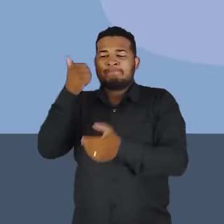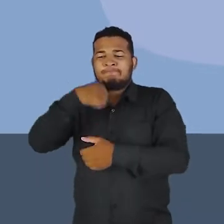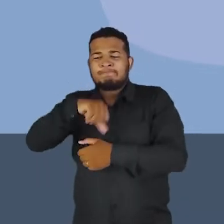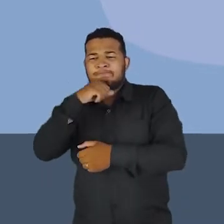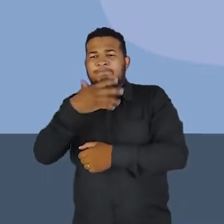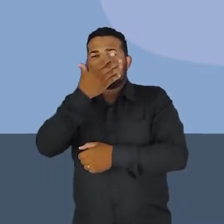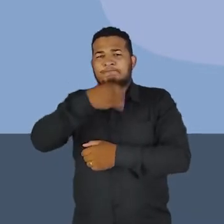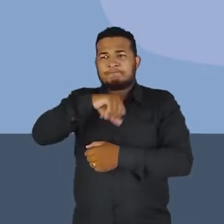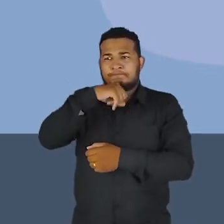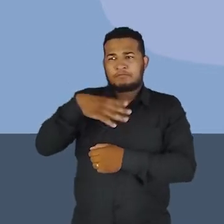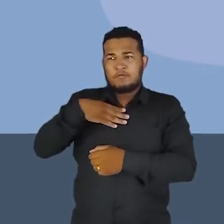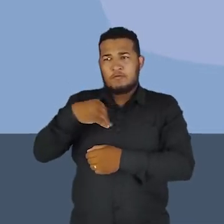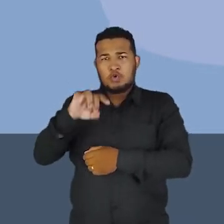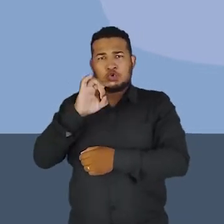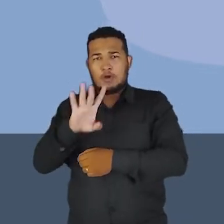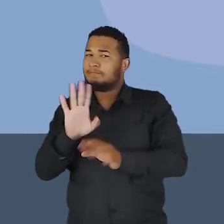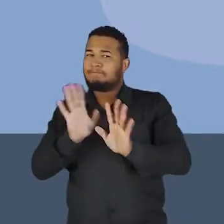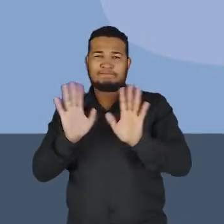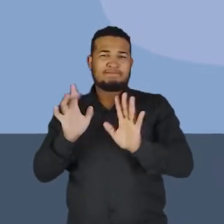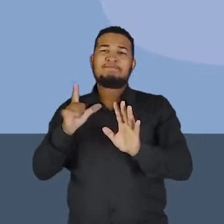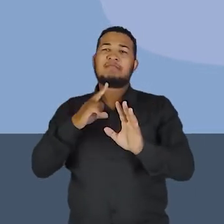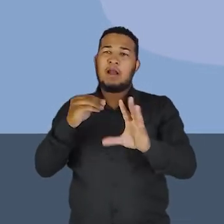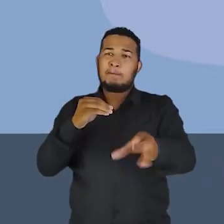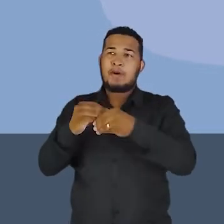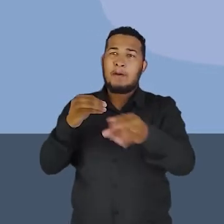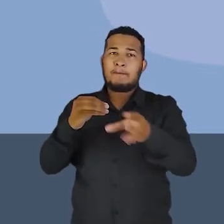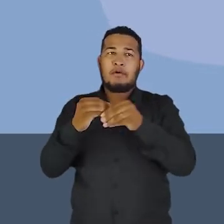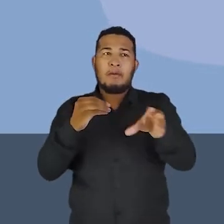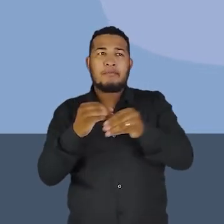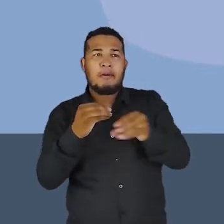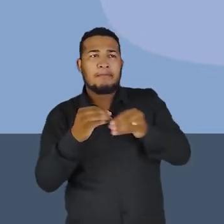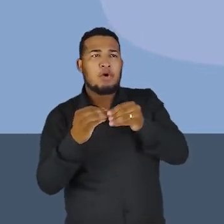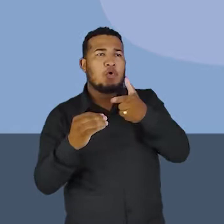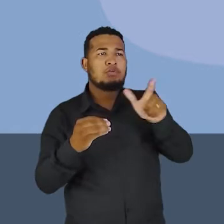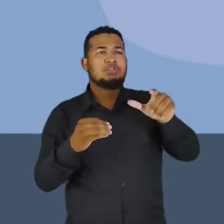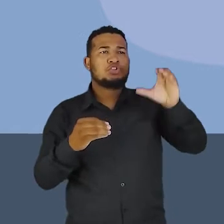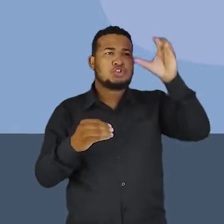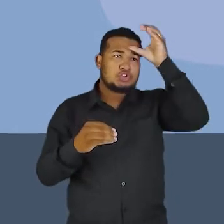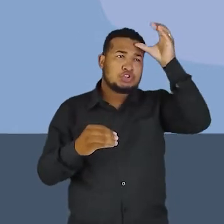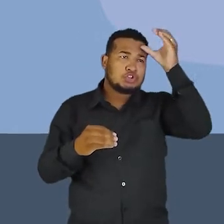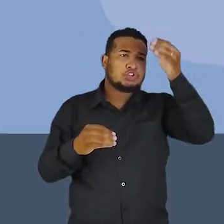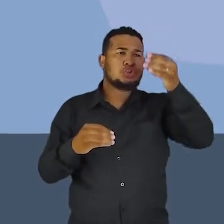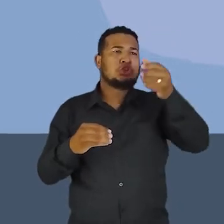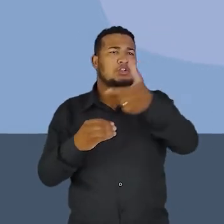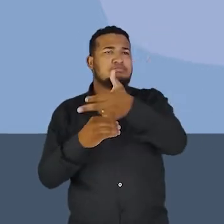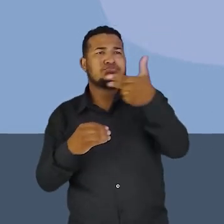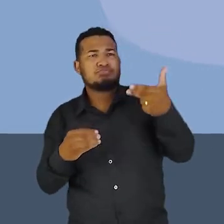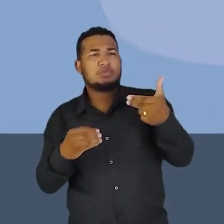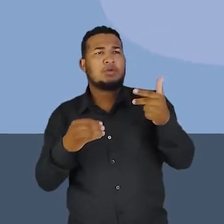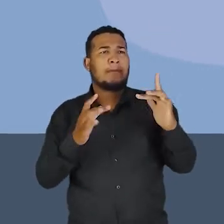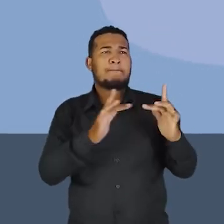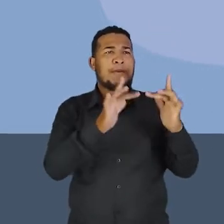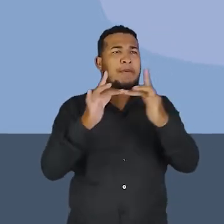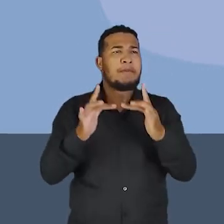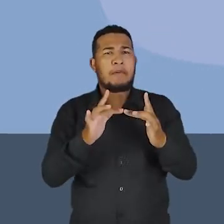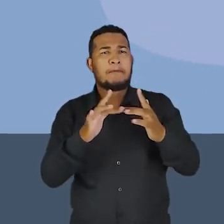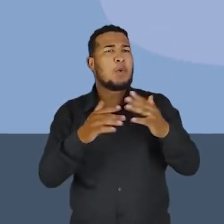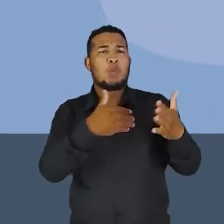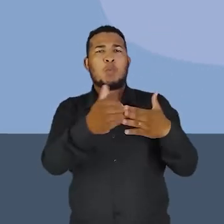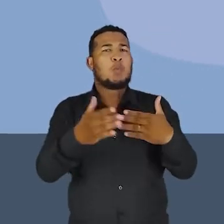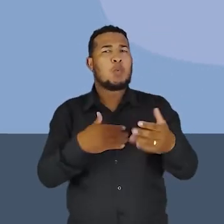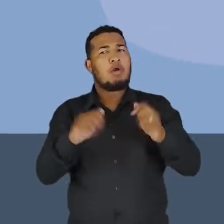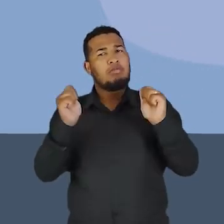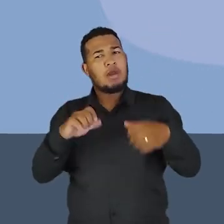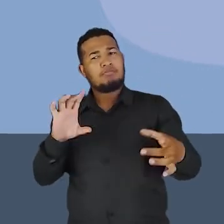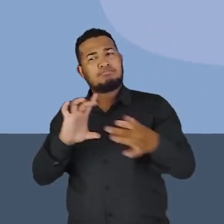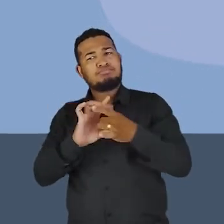da unidade do casal, formada por parentes próximos com os quais a criança ou adolescente convive e mantém vínculos